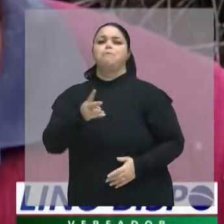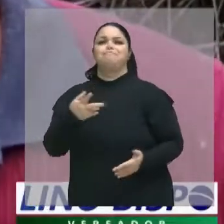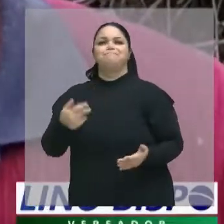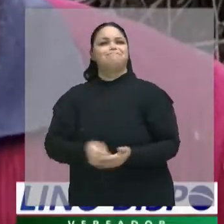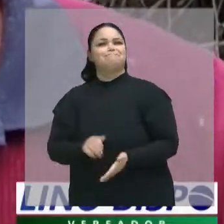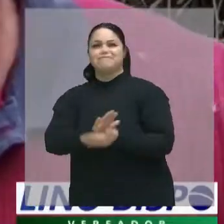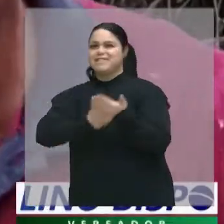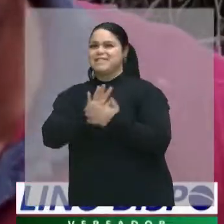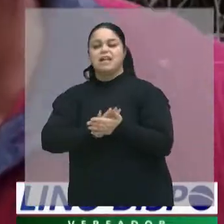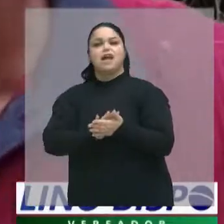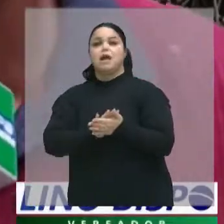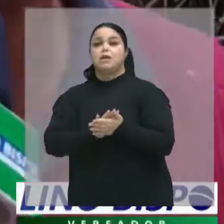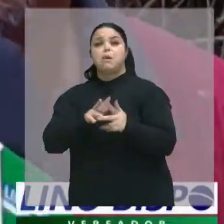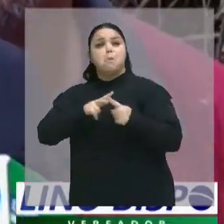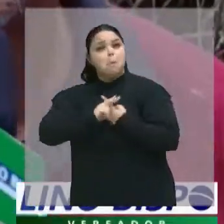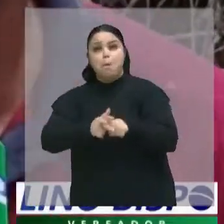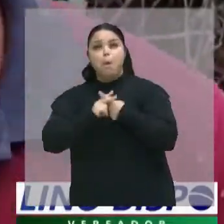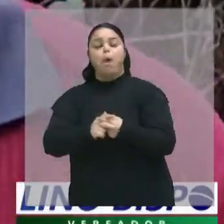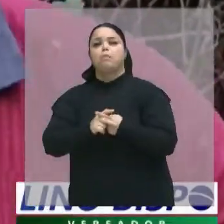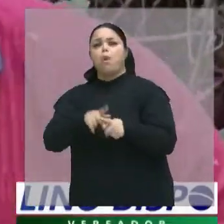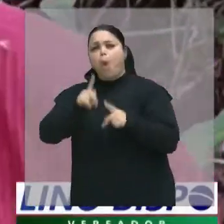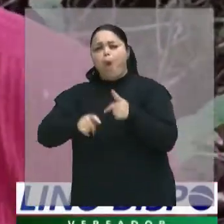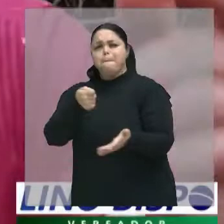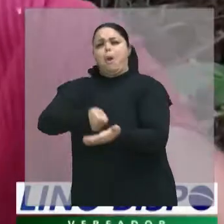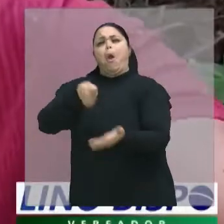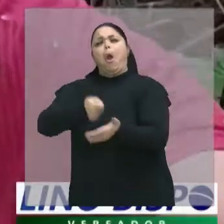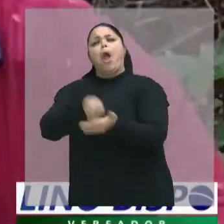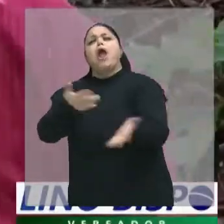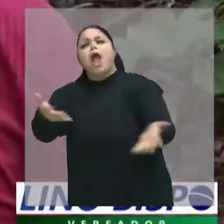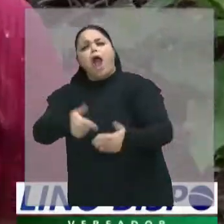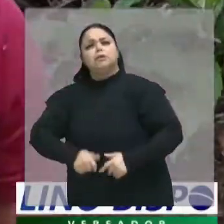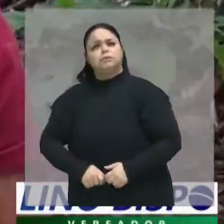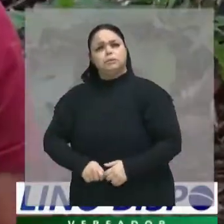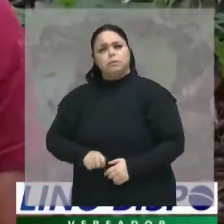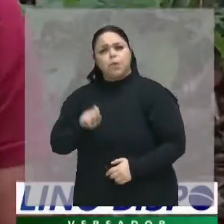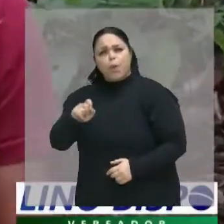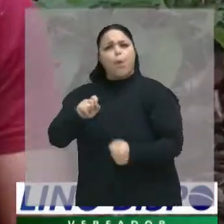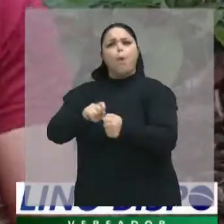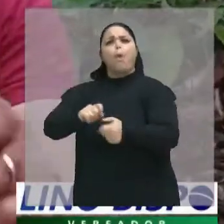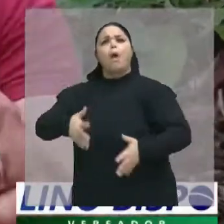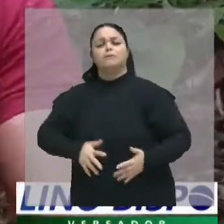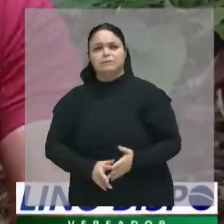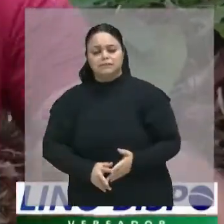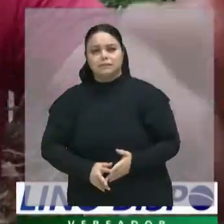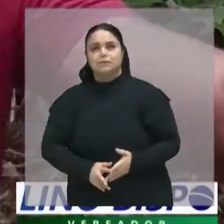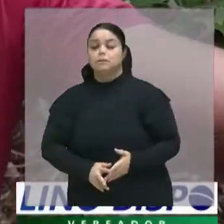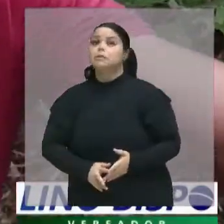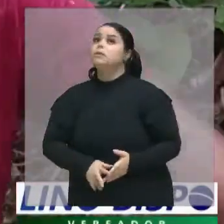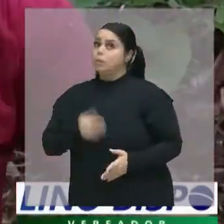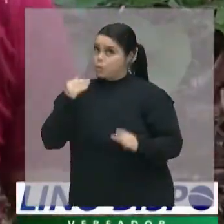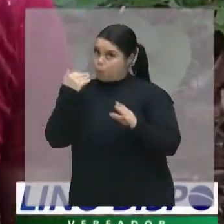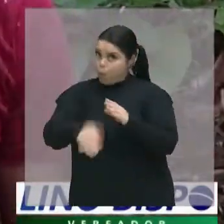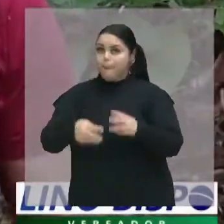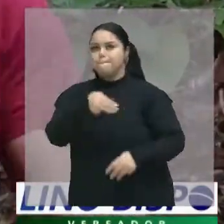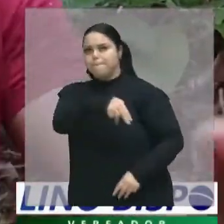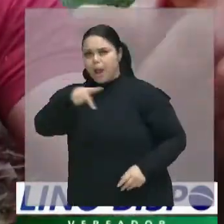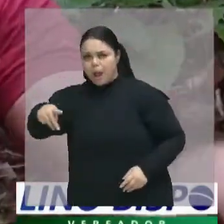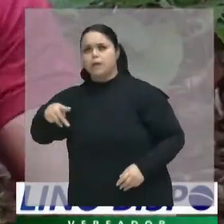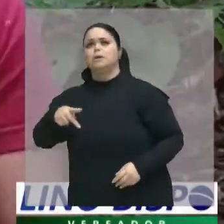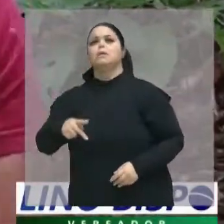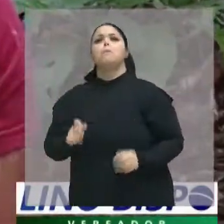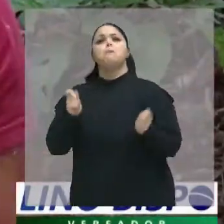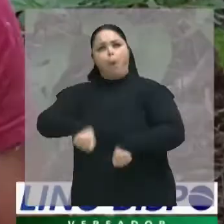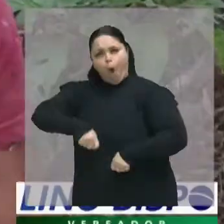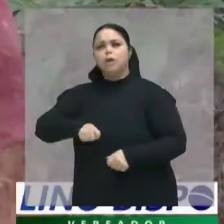nada foi feito. E a população tem nos cobrado. Vereador, e aí, o que foi feito? Então nós vamos encaminhar ao Ministério Público para que isso